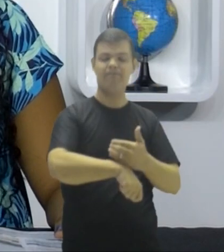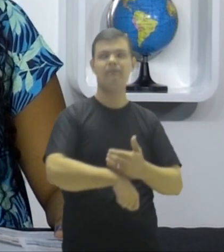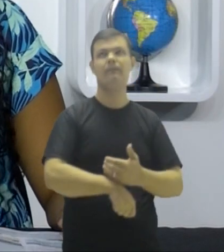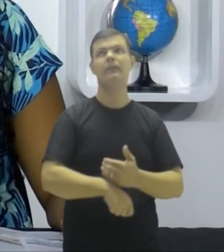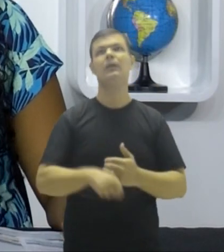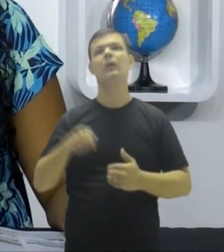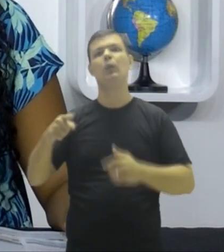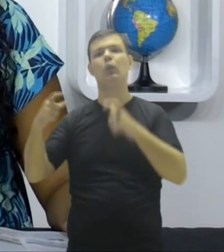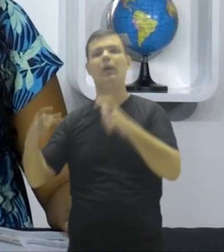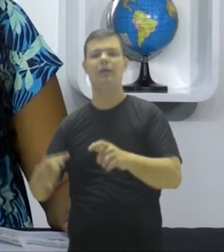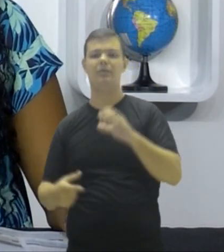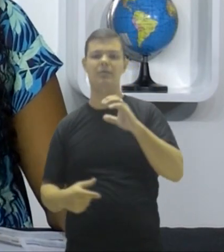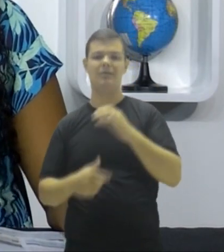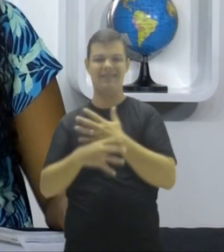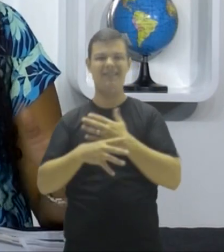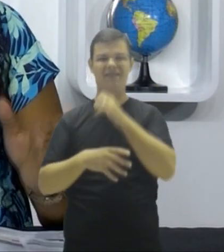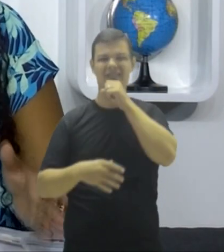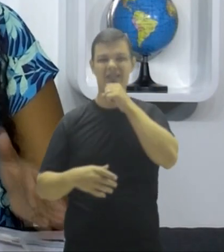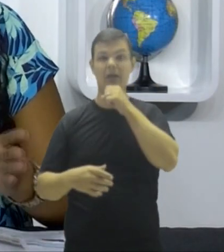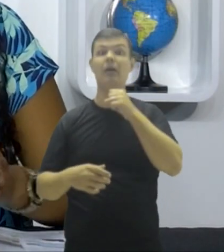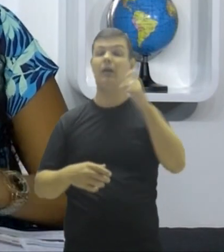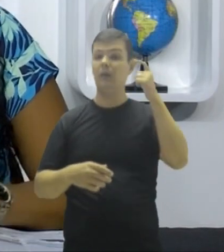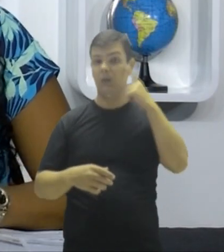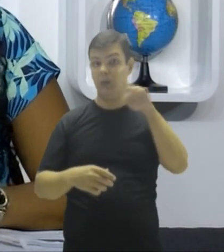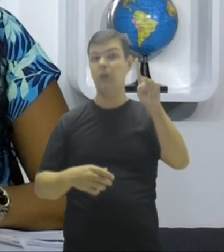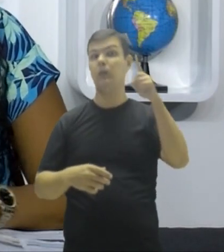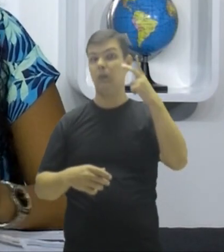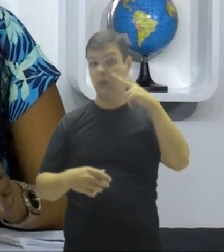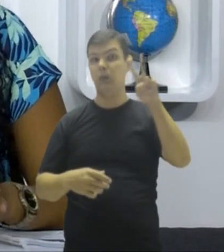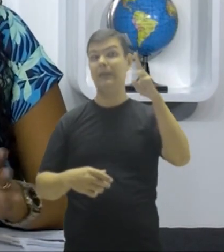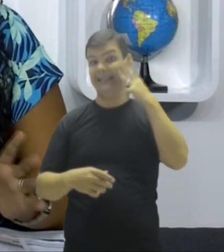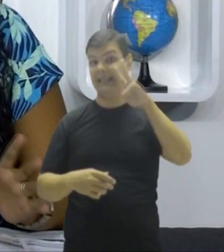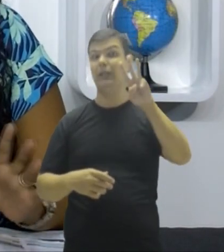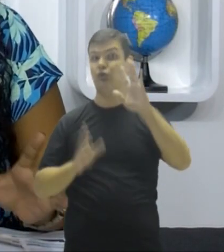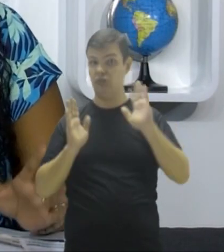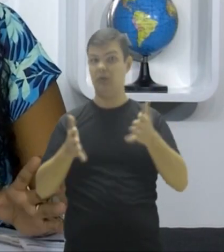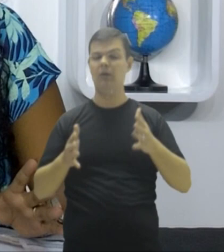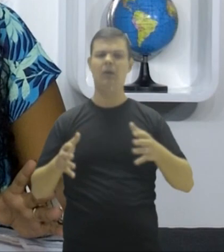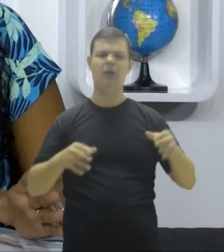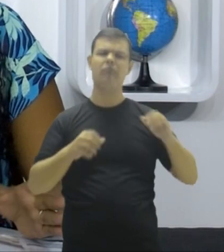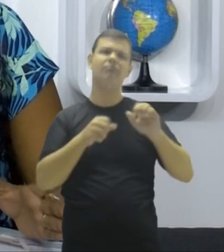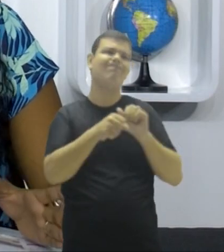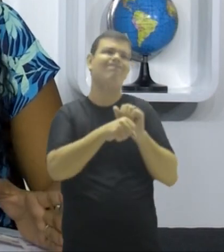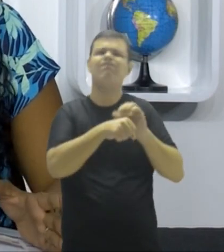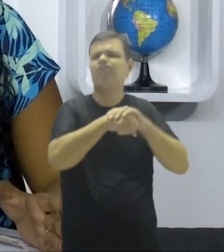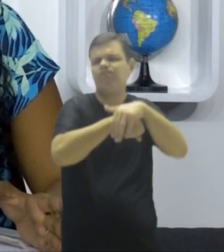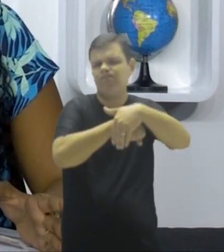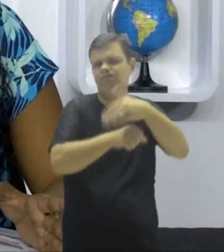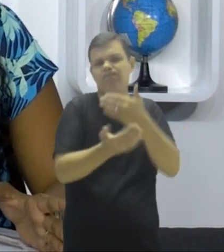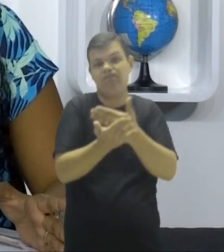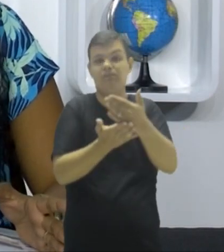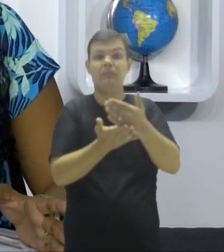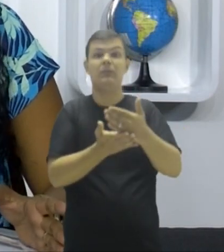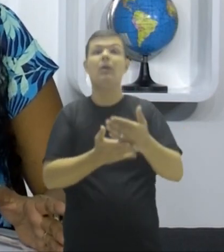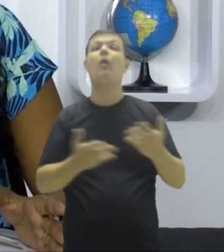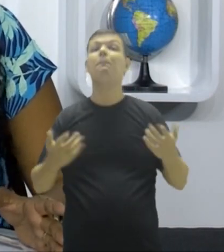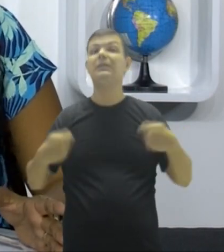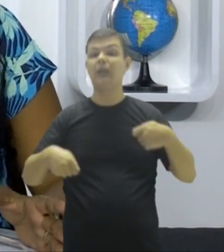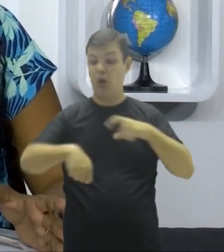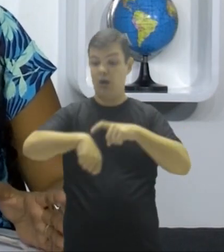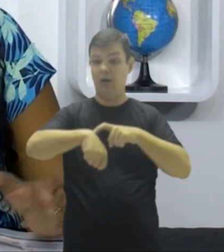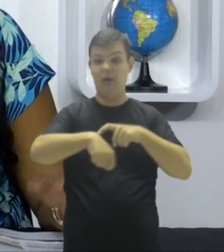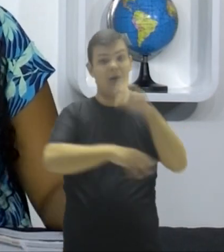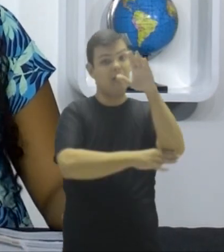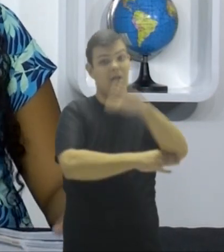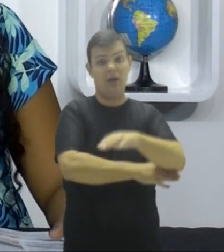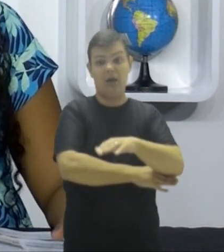Cidade Velha, ele passa 3 vezes por semana, segunda, quarta e sexta, já no começo da noite. Então, você tem que colocar no final